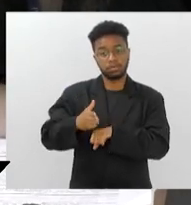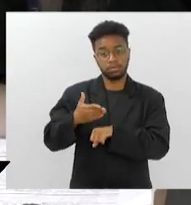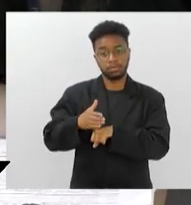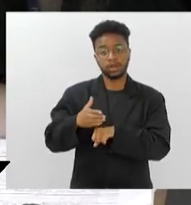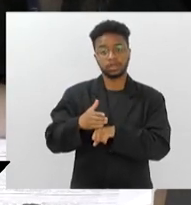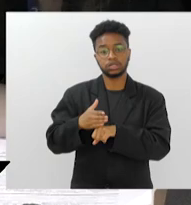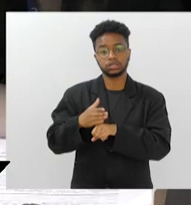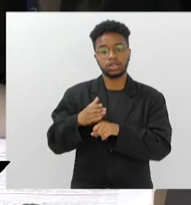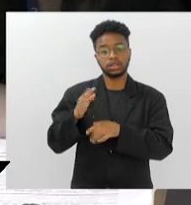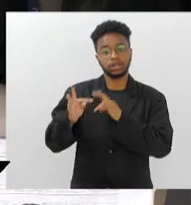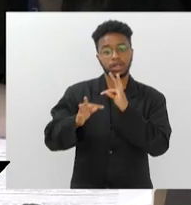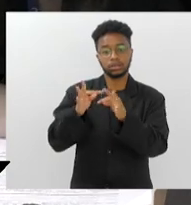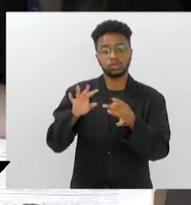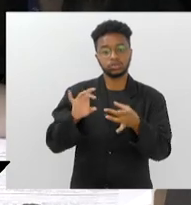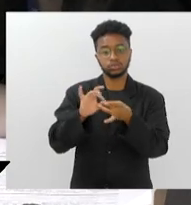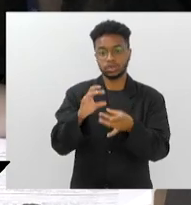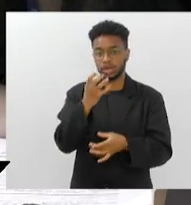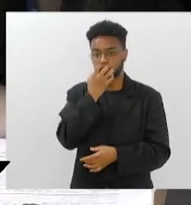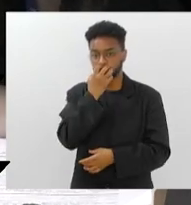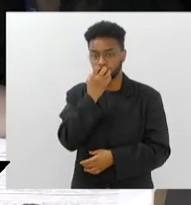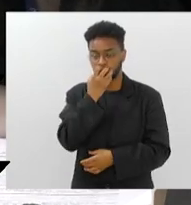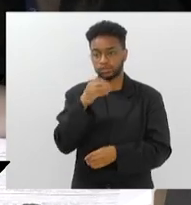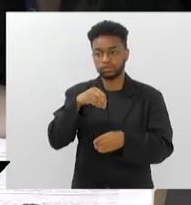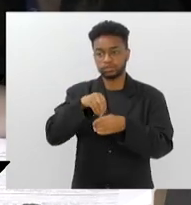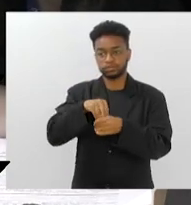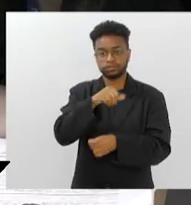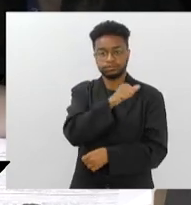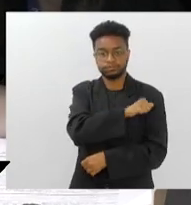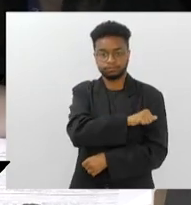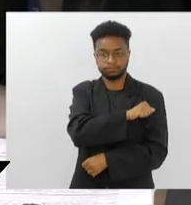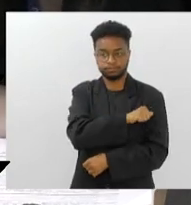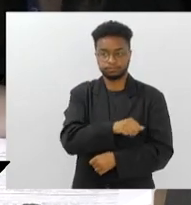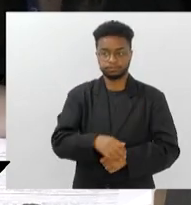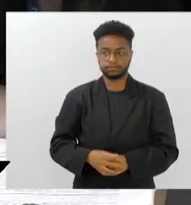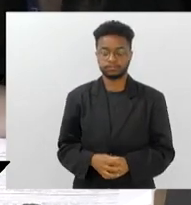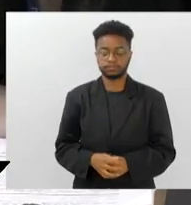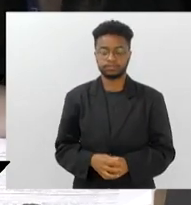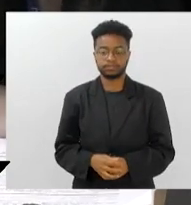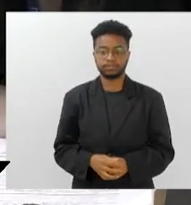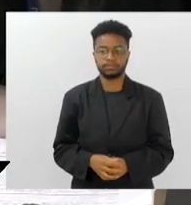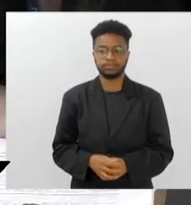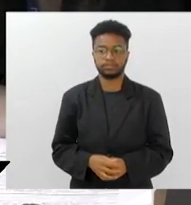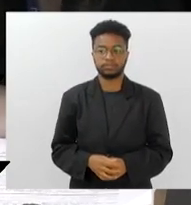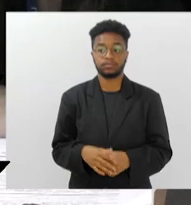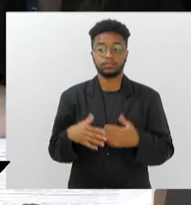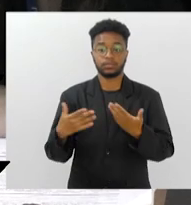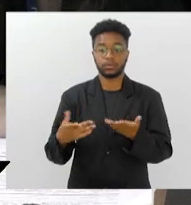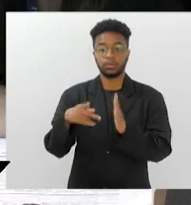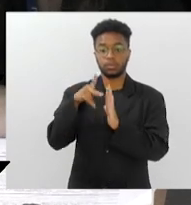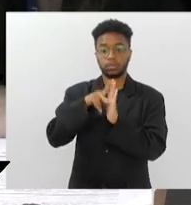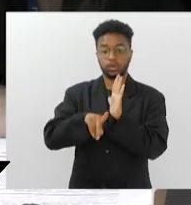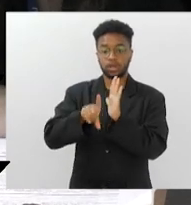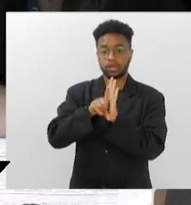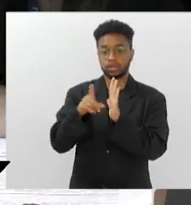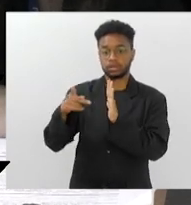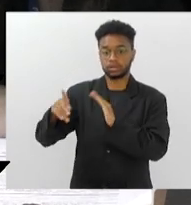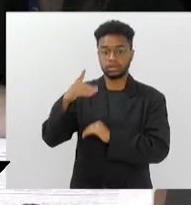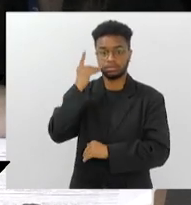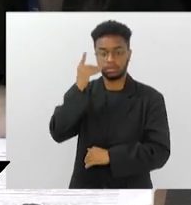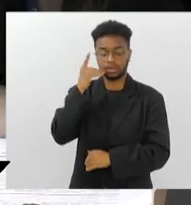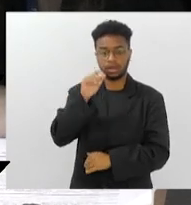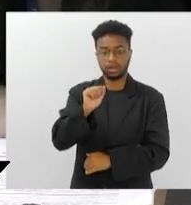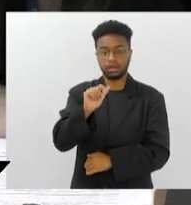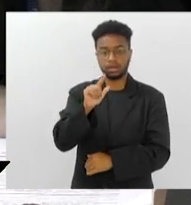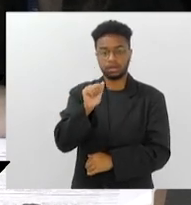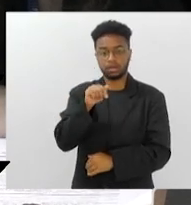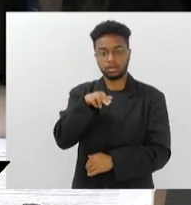modalidade de terapia assistida por cães no âmbito do Estado do Rio de Janeiro e esse projeto de lei da deputada Alana recebeu